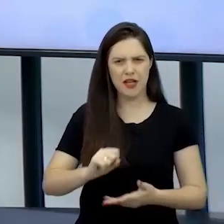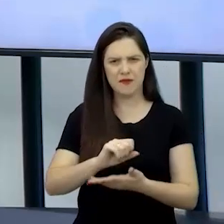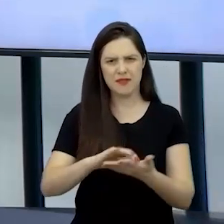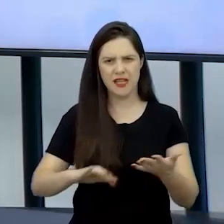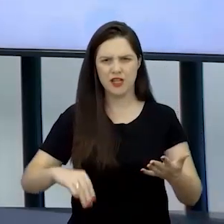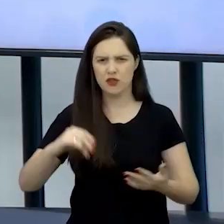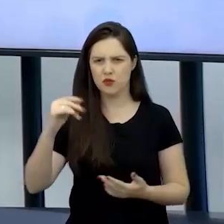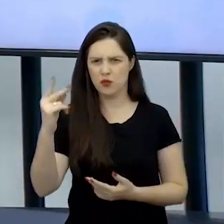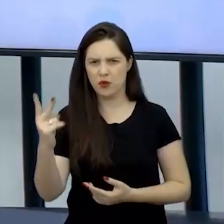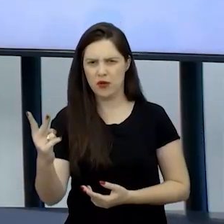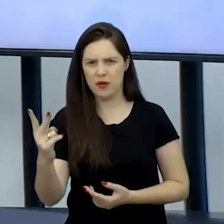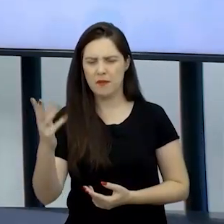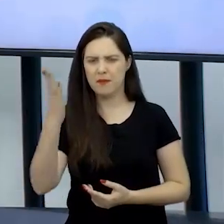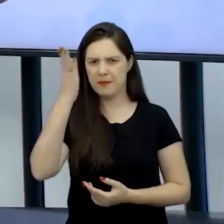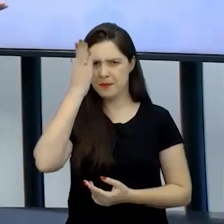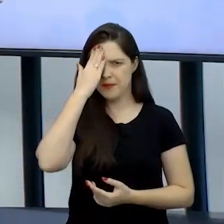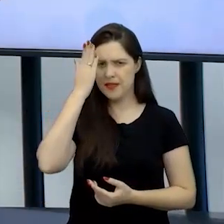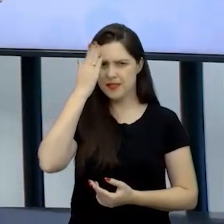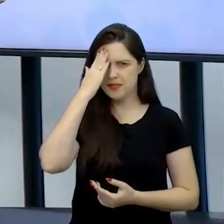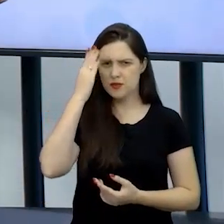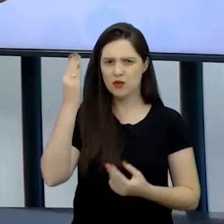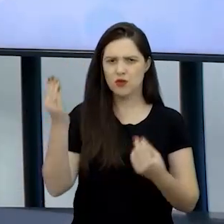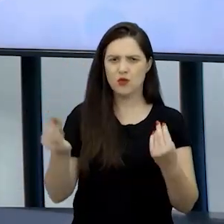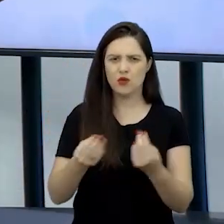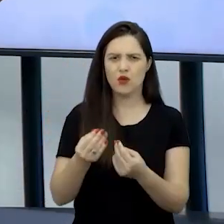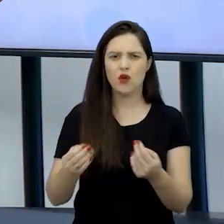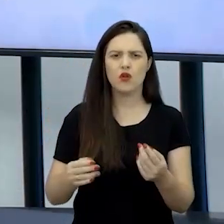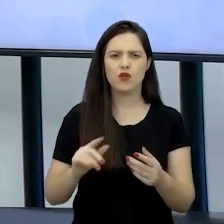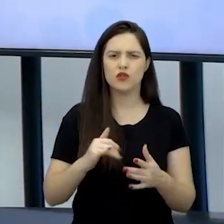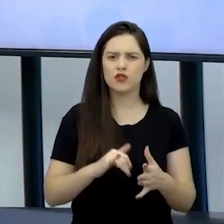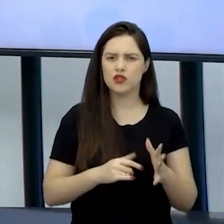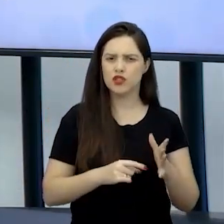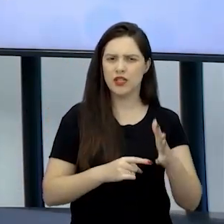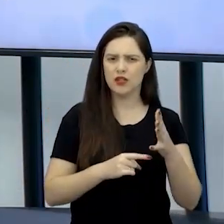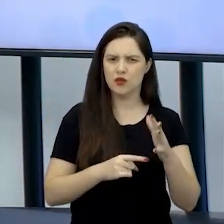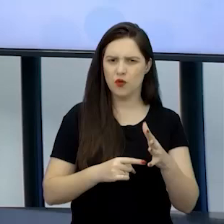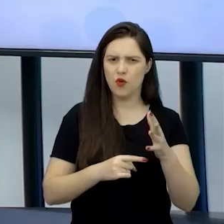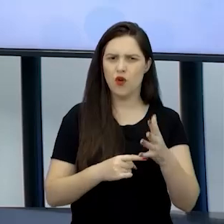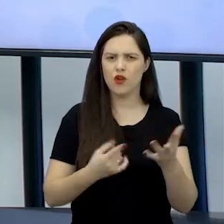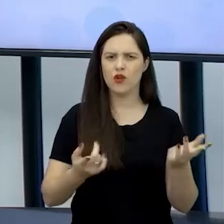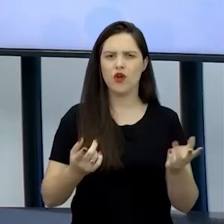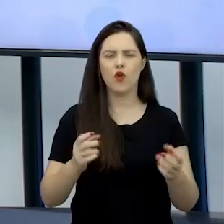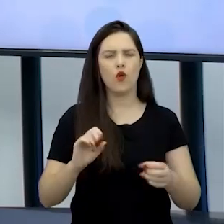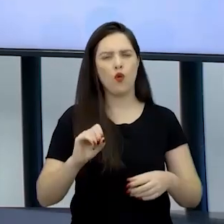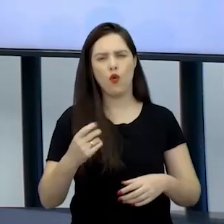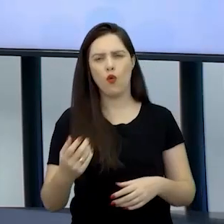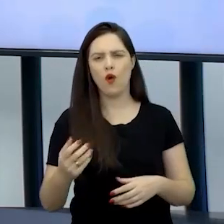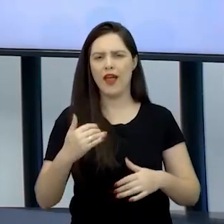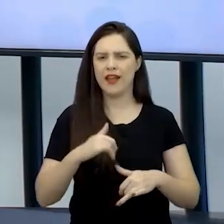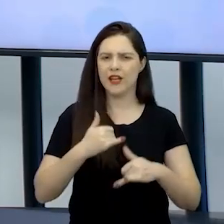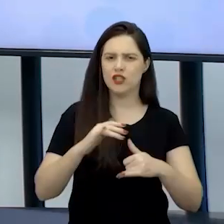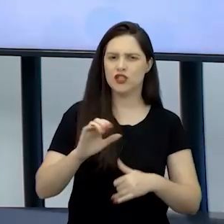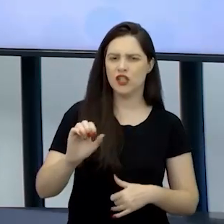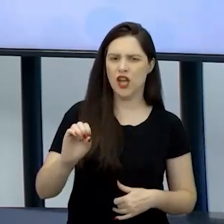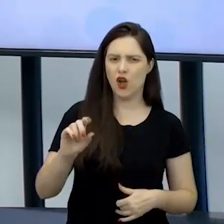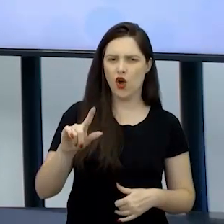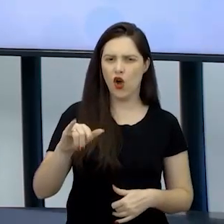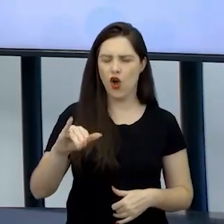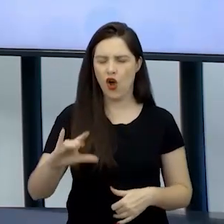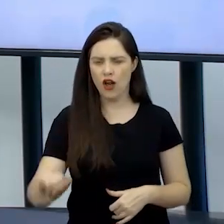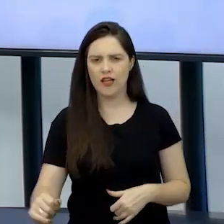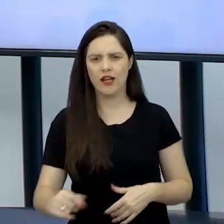2 aí, praticamente sobre o gerador eólico, né, uma energia eólica, falamos do gerador,